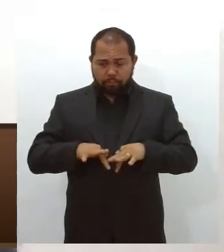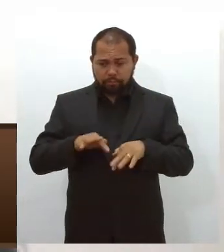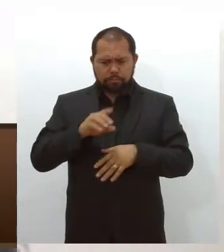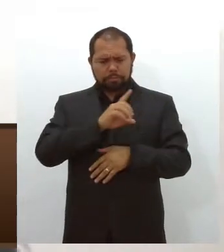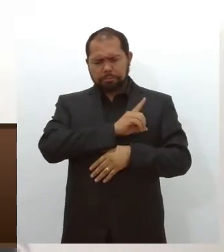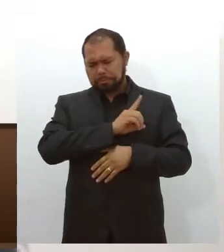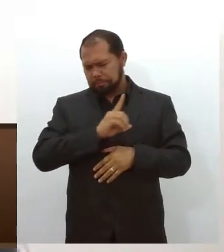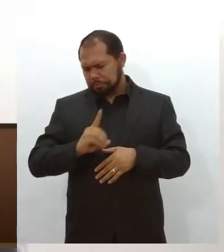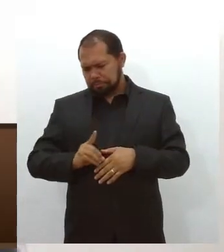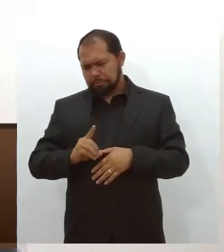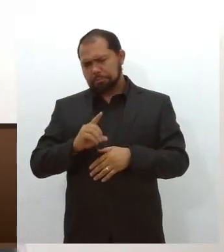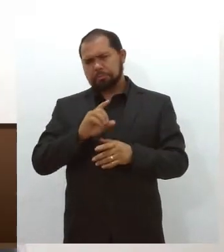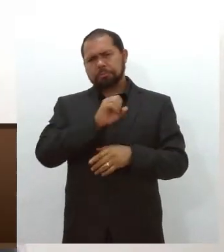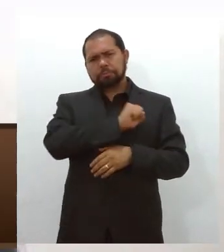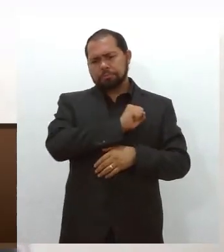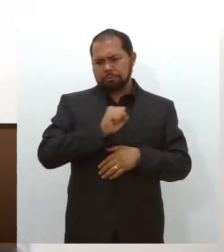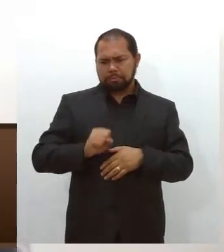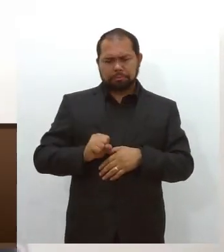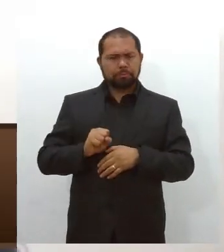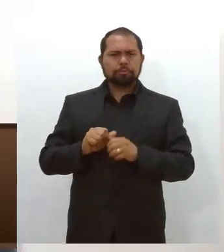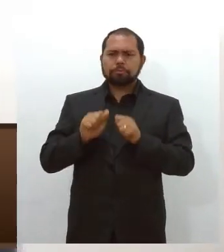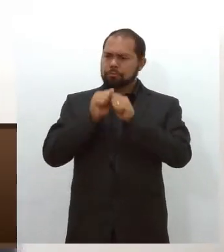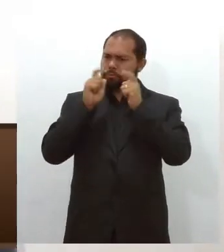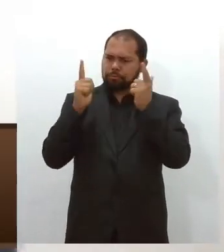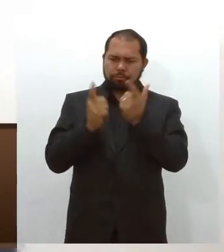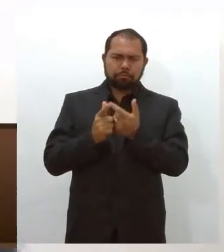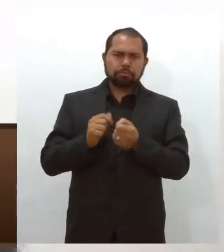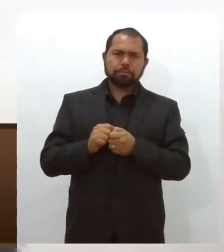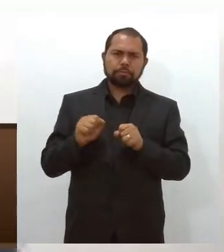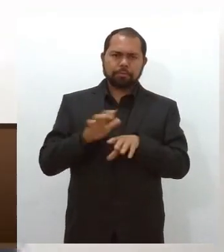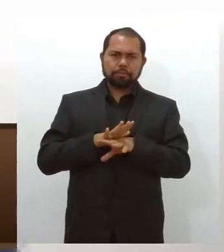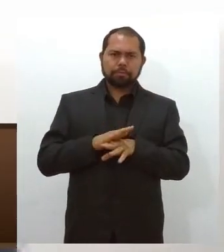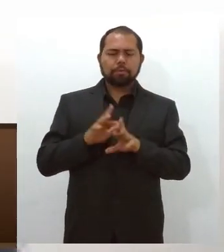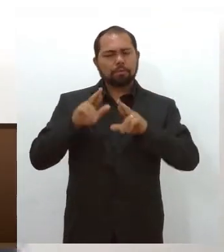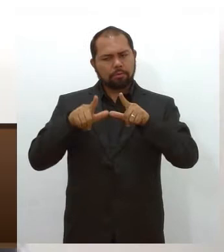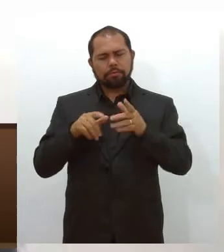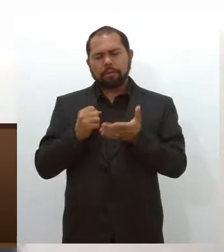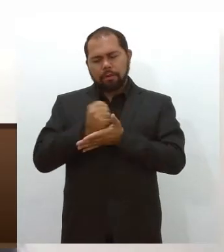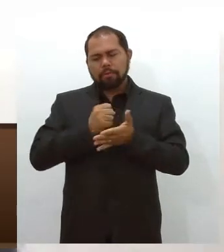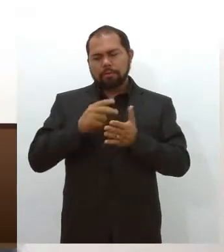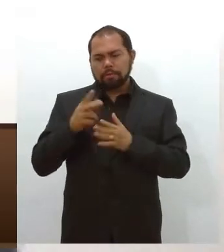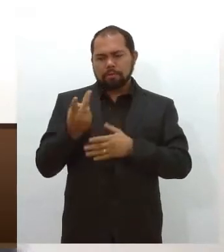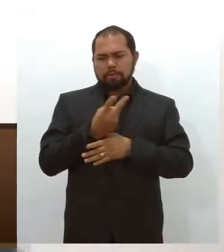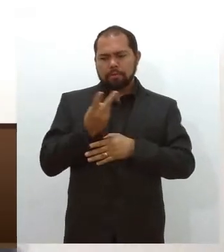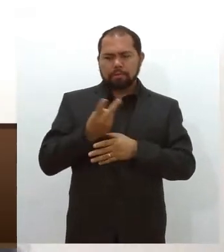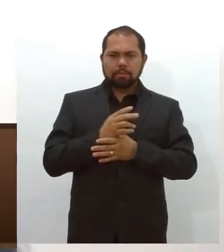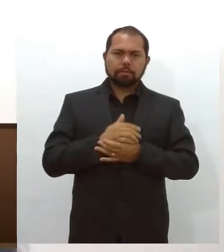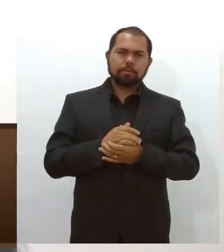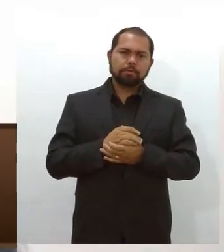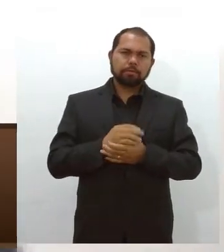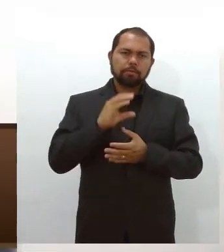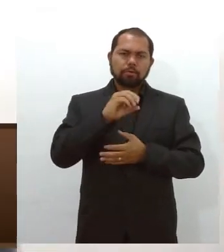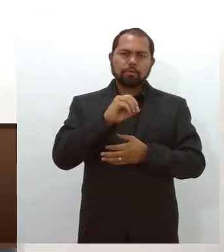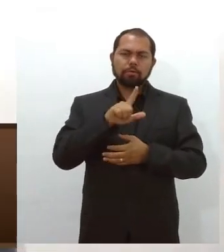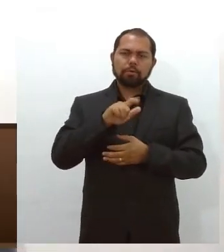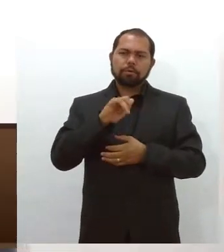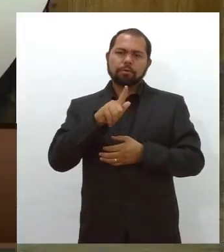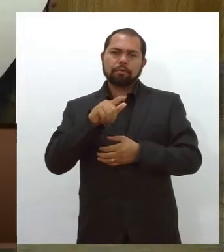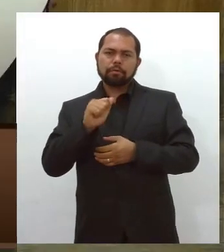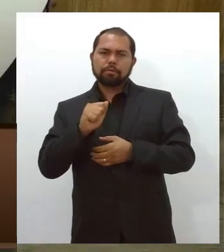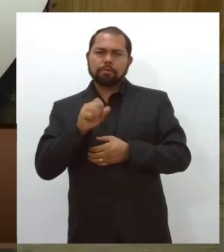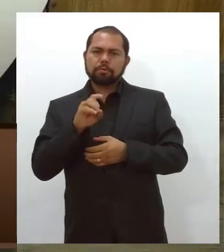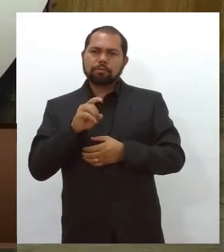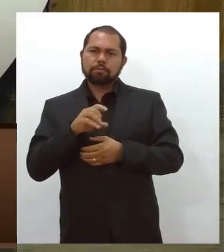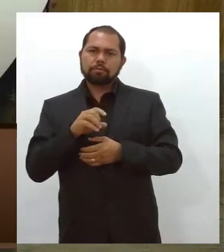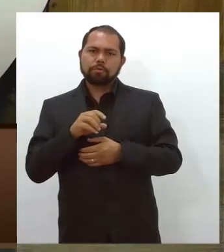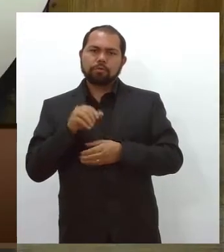nas assembleias. Então, a diferença básica entre a coligação e a federação é isso. Eu